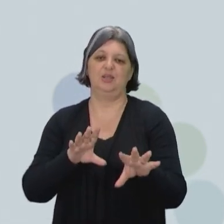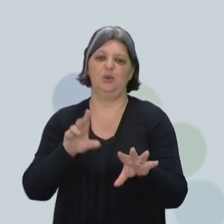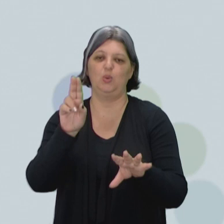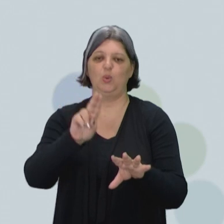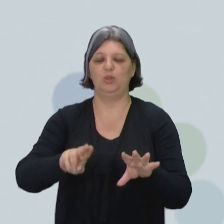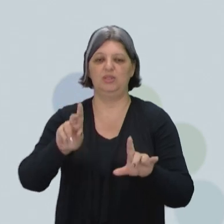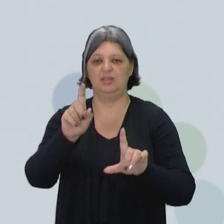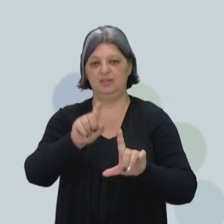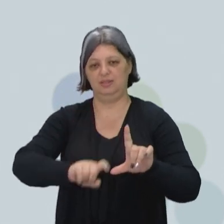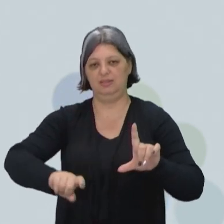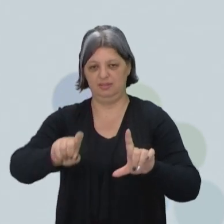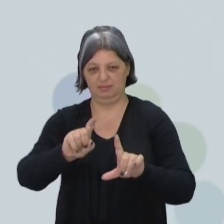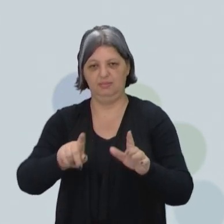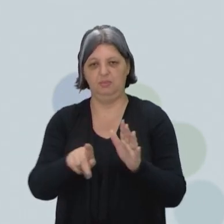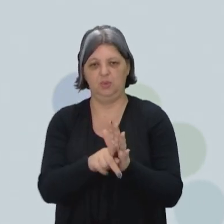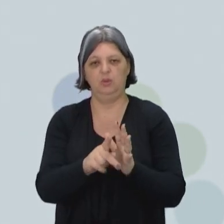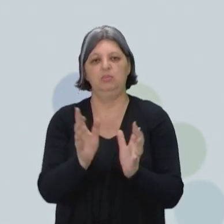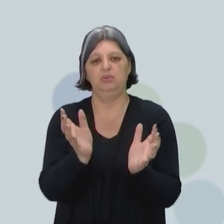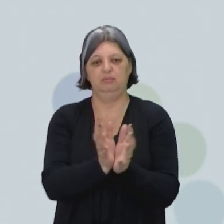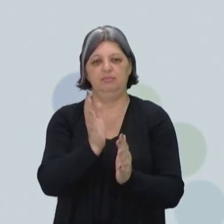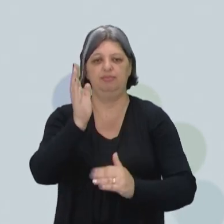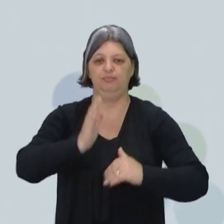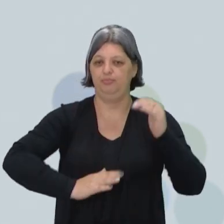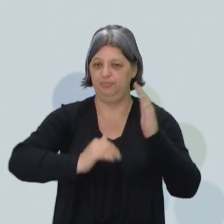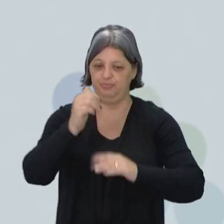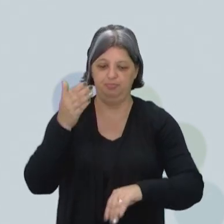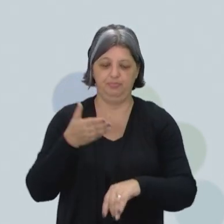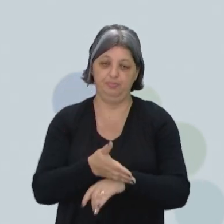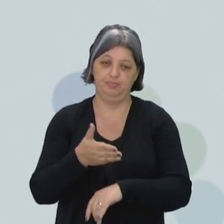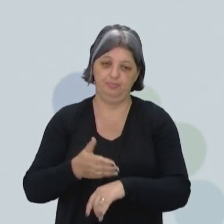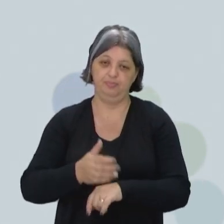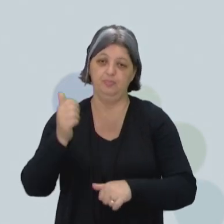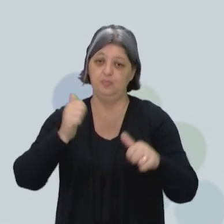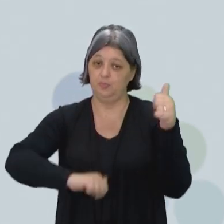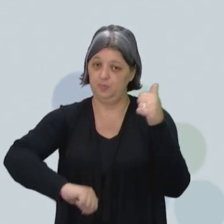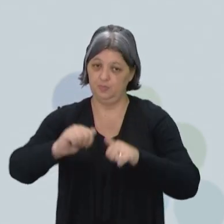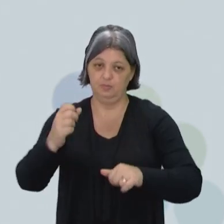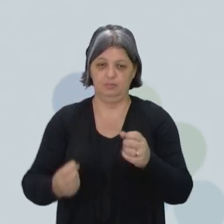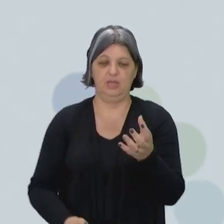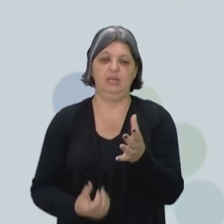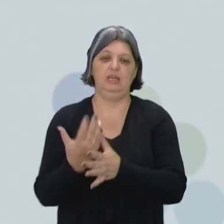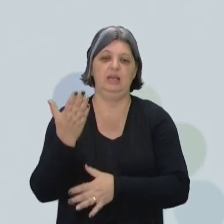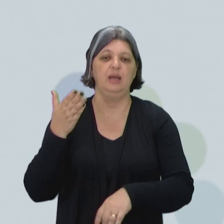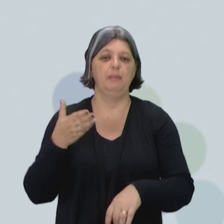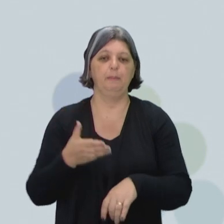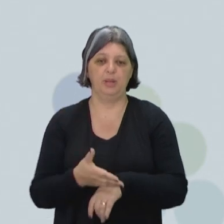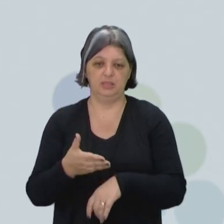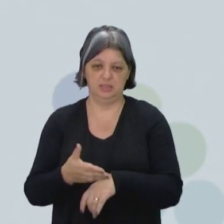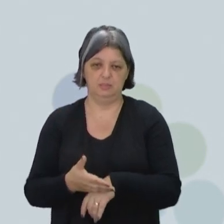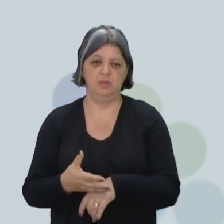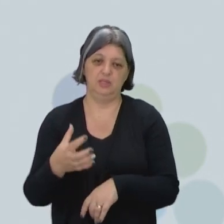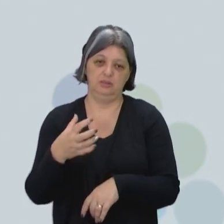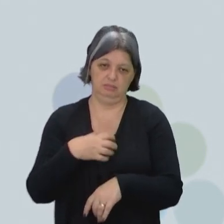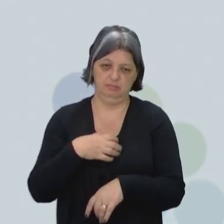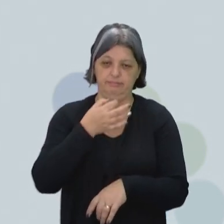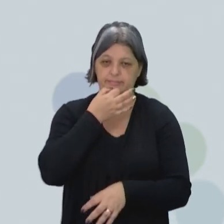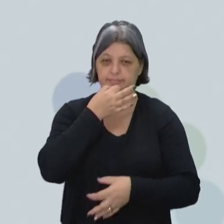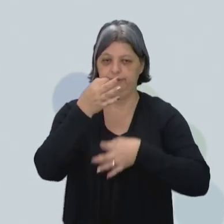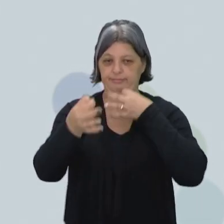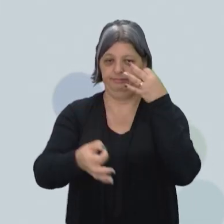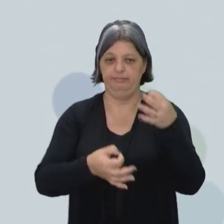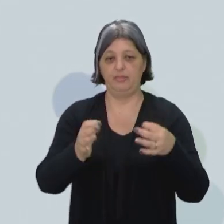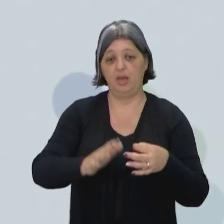É o conjunto de habilidades para acessar, analisar, criar e participar de maneira crítica